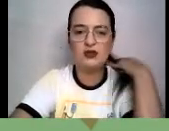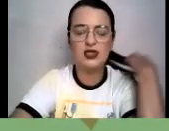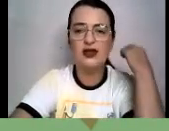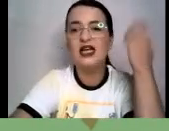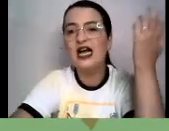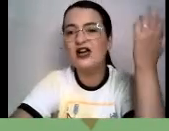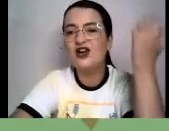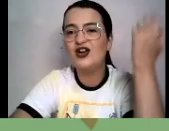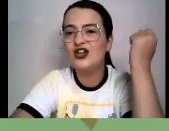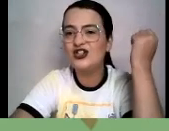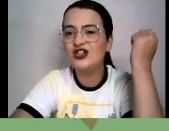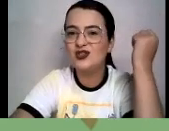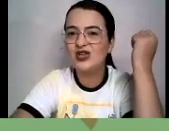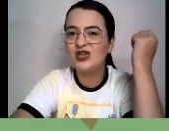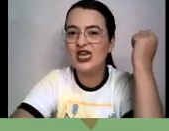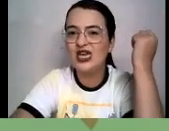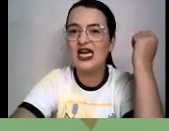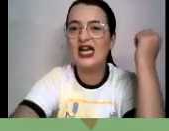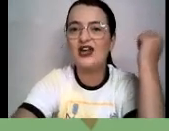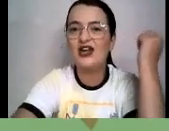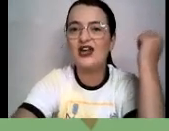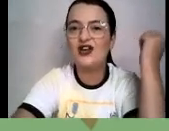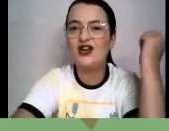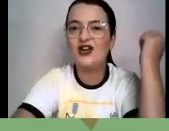Vamos lá. Agora nós temos o quê? A nossa